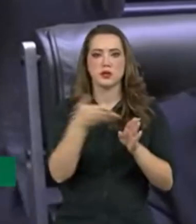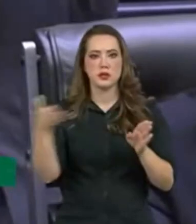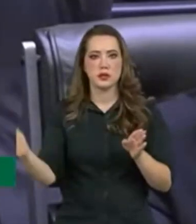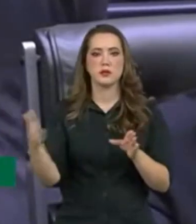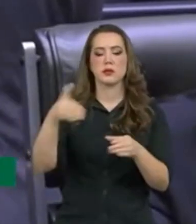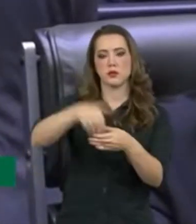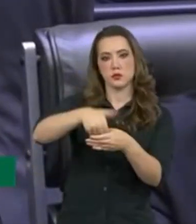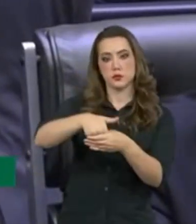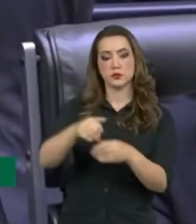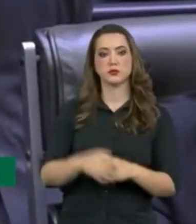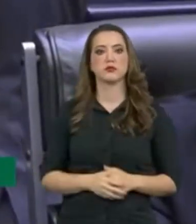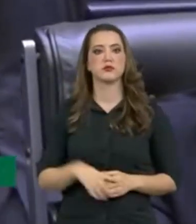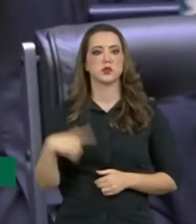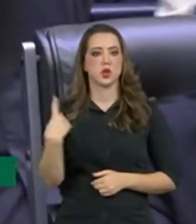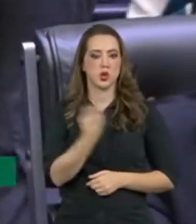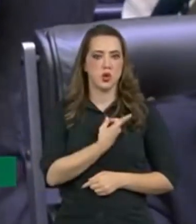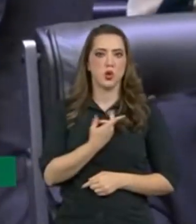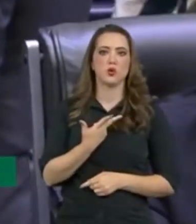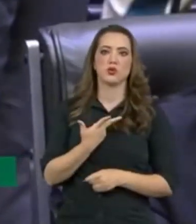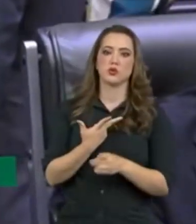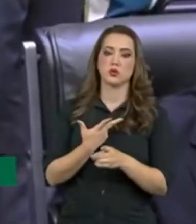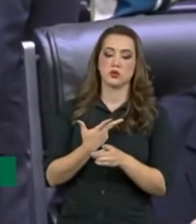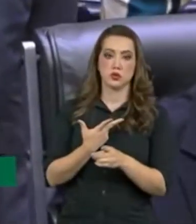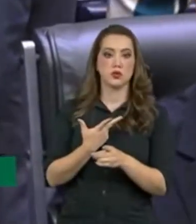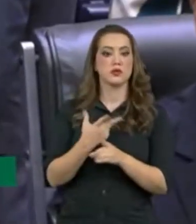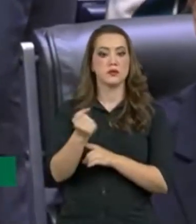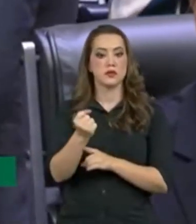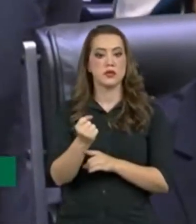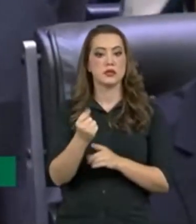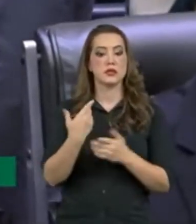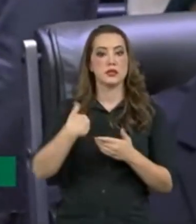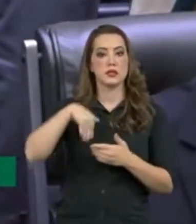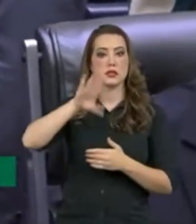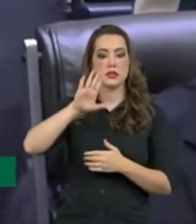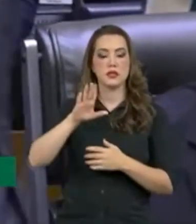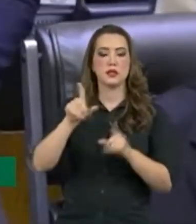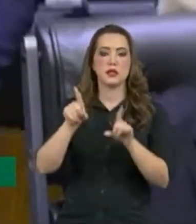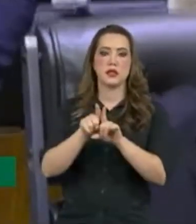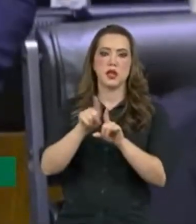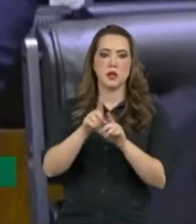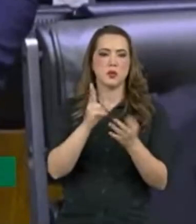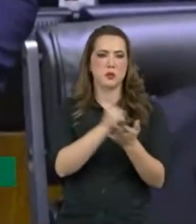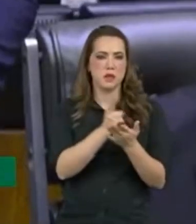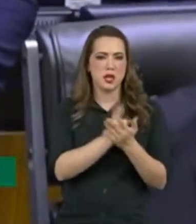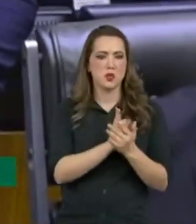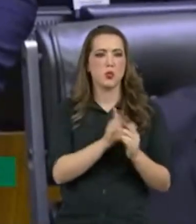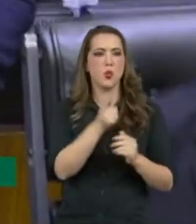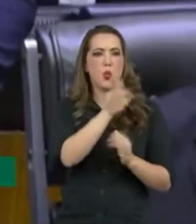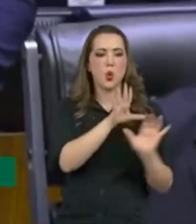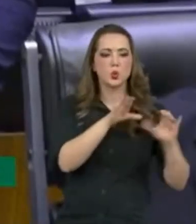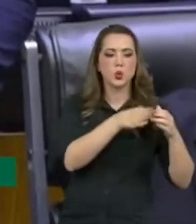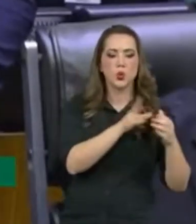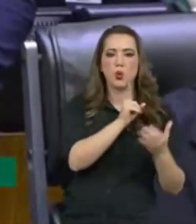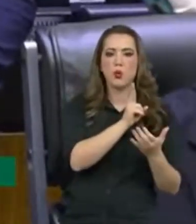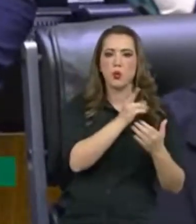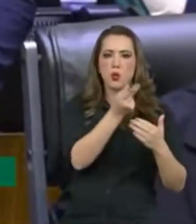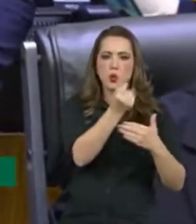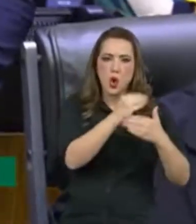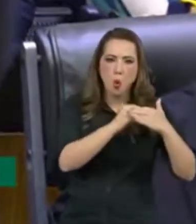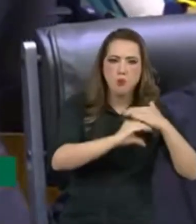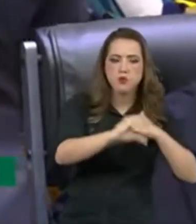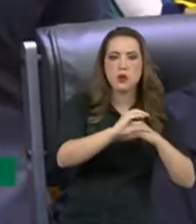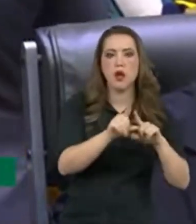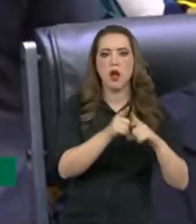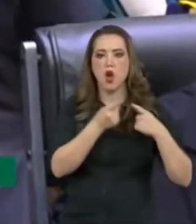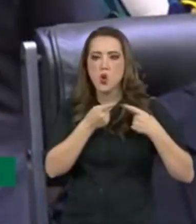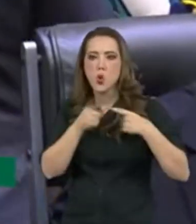eleição, superando a maior mobilização de recursos públicos e privados que já se viu, as mais violentas